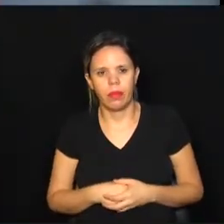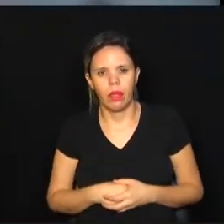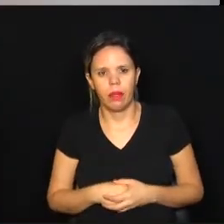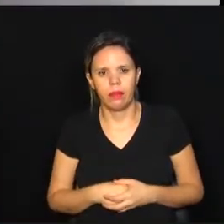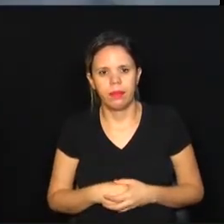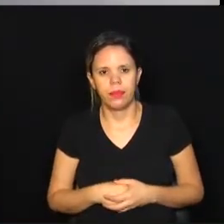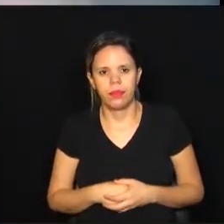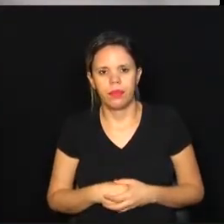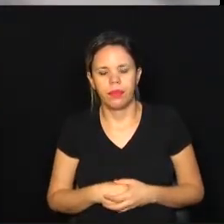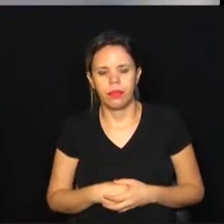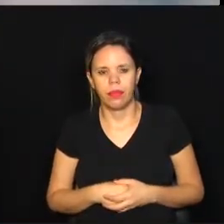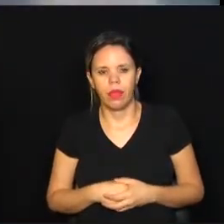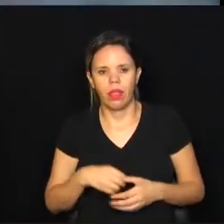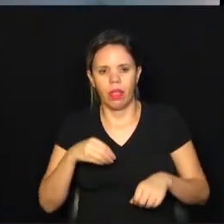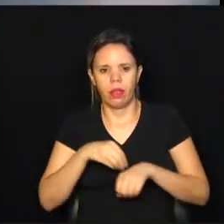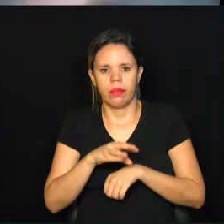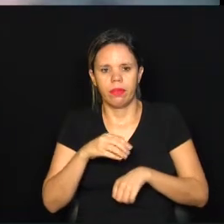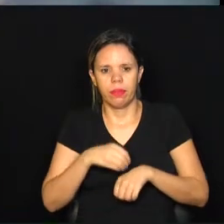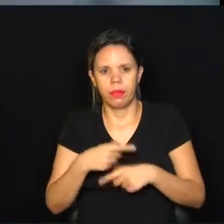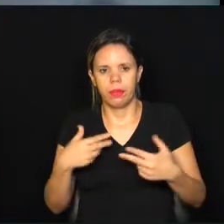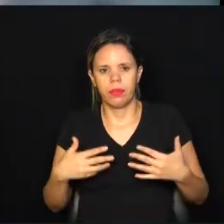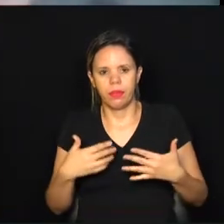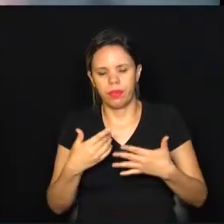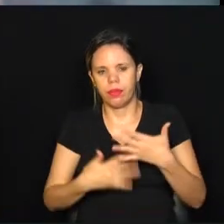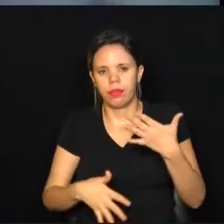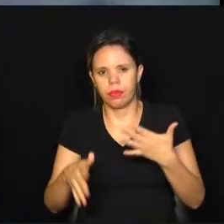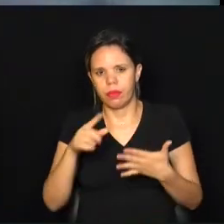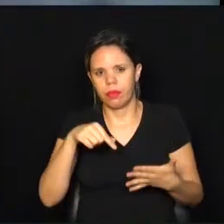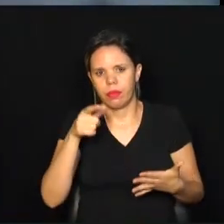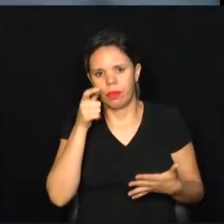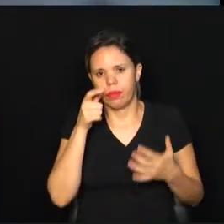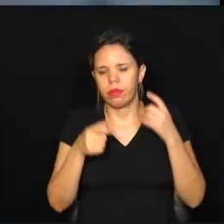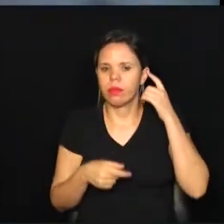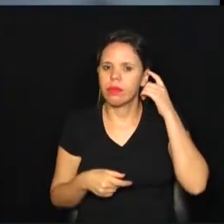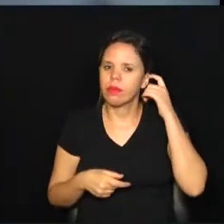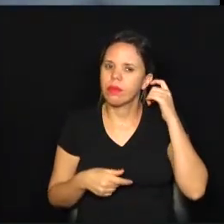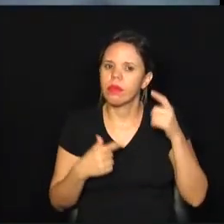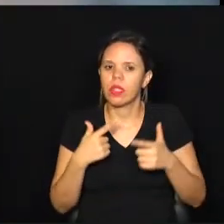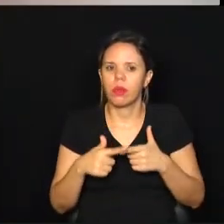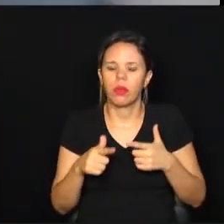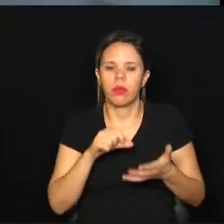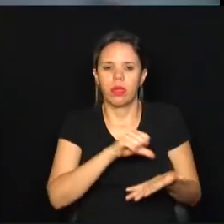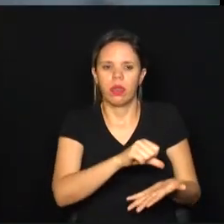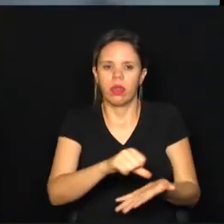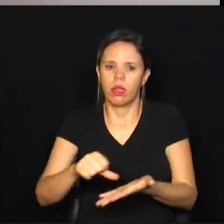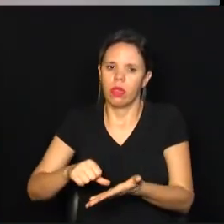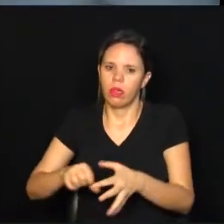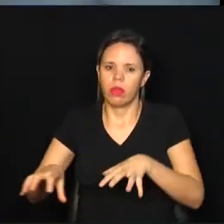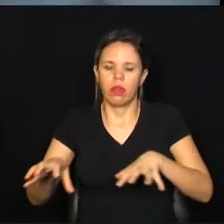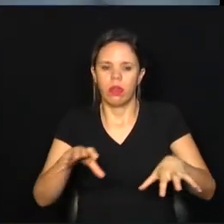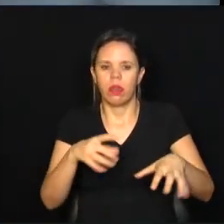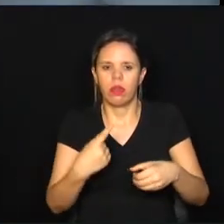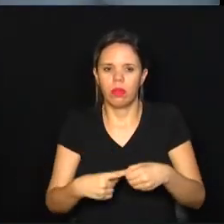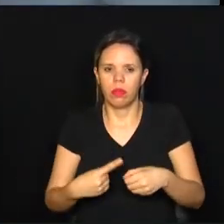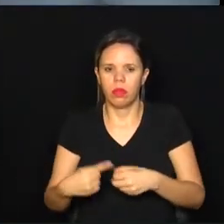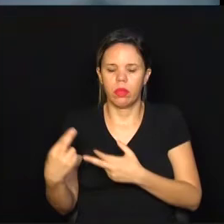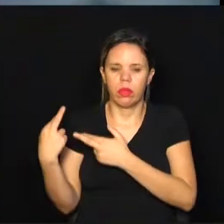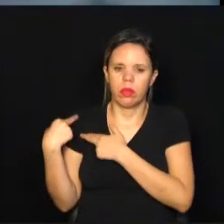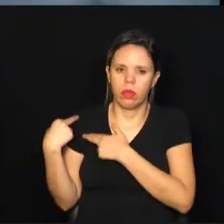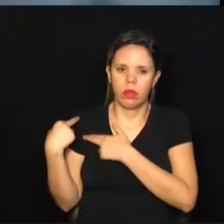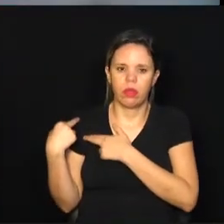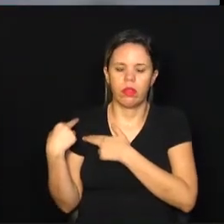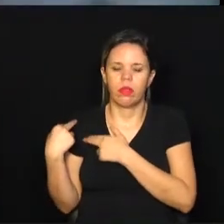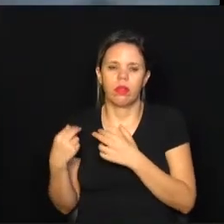aqui, eu trouxe várias questões de várias escalas para vocês, né? Questões que são escalas regionais, escalas municipais e tem a escala